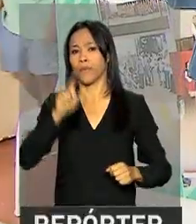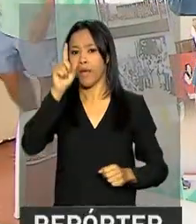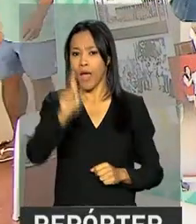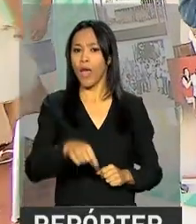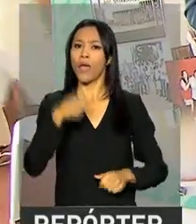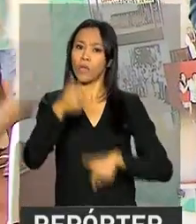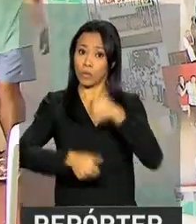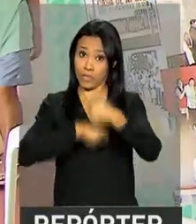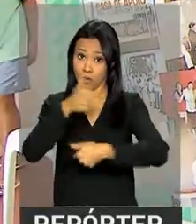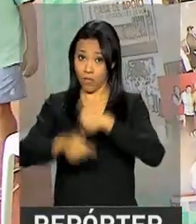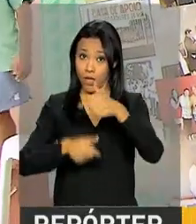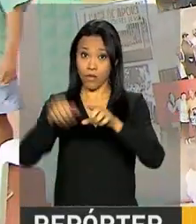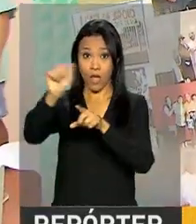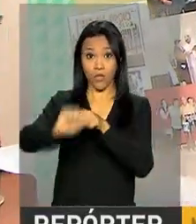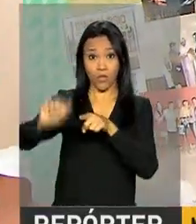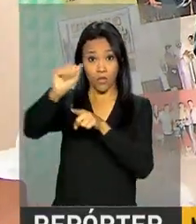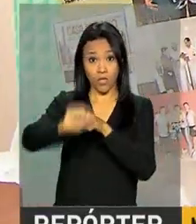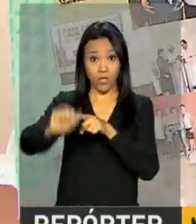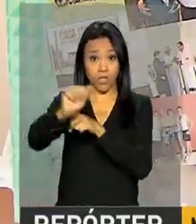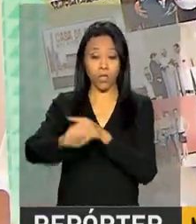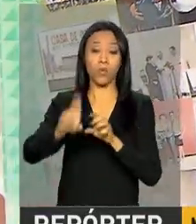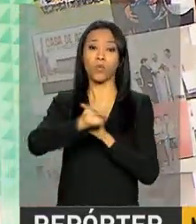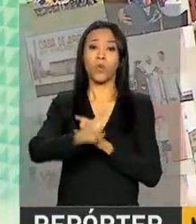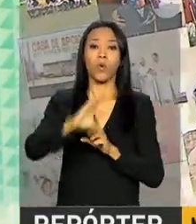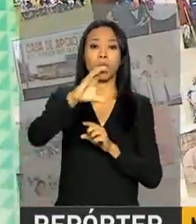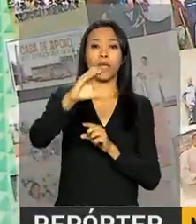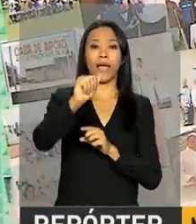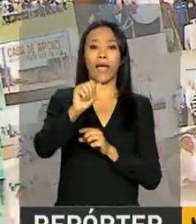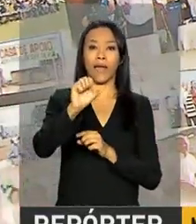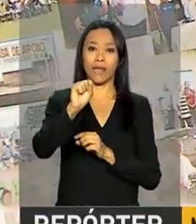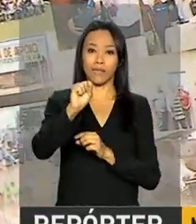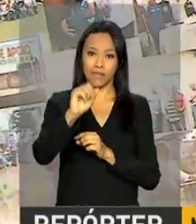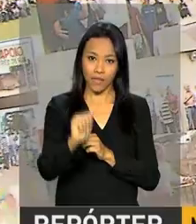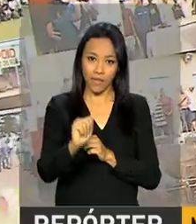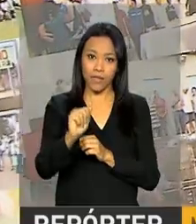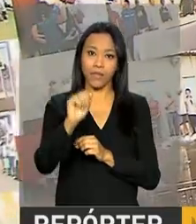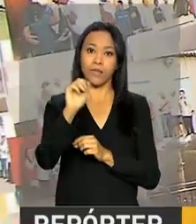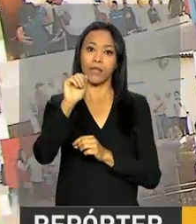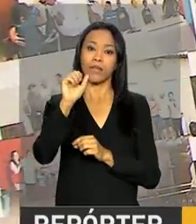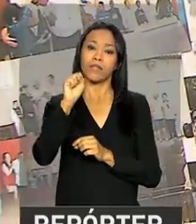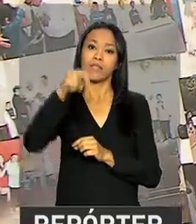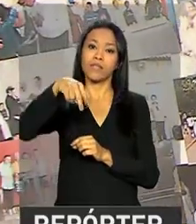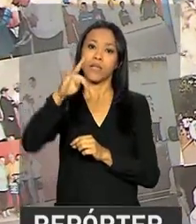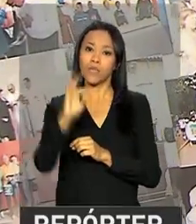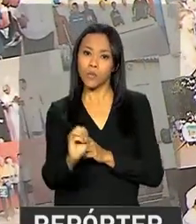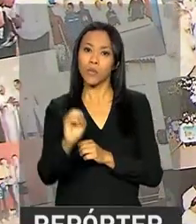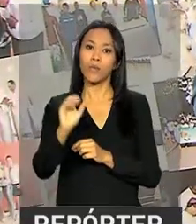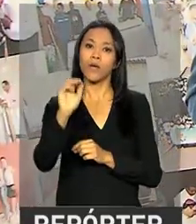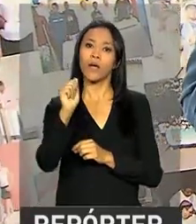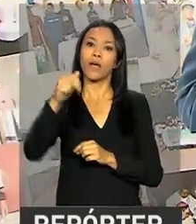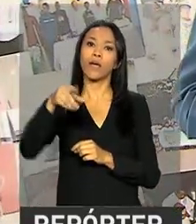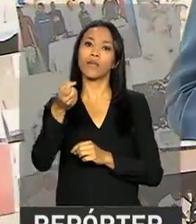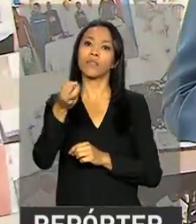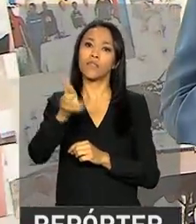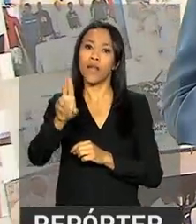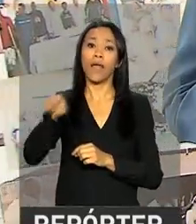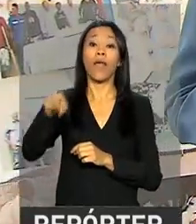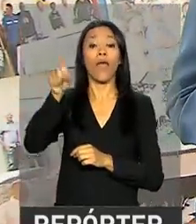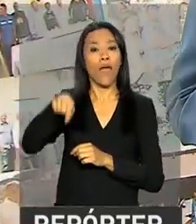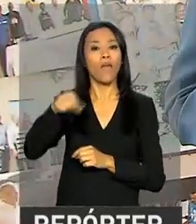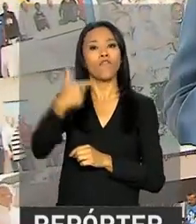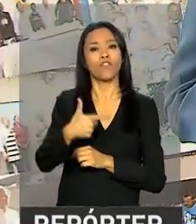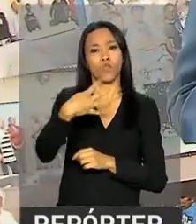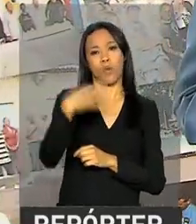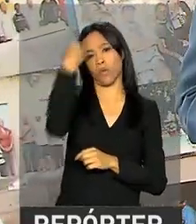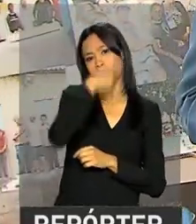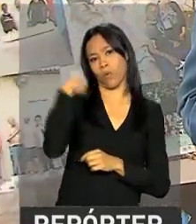é o trabalho da Associação Casa Santo André, uma instituição sem fins lucrativos que funciona 24 horas por